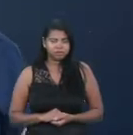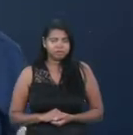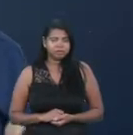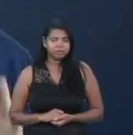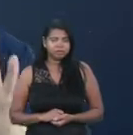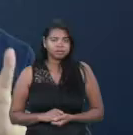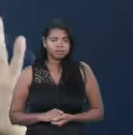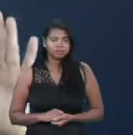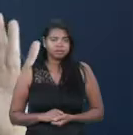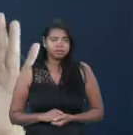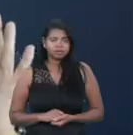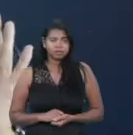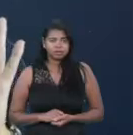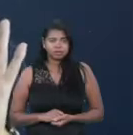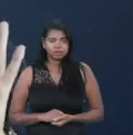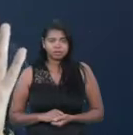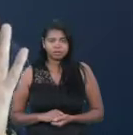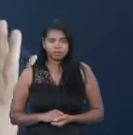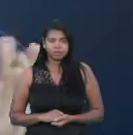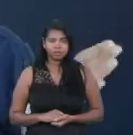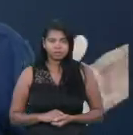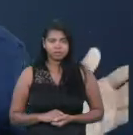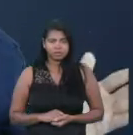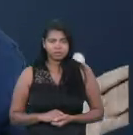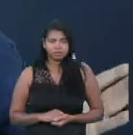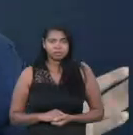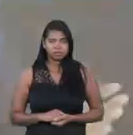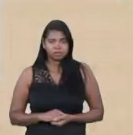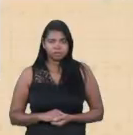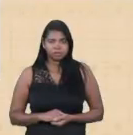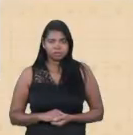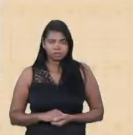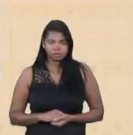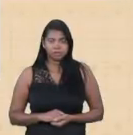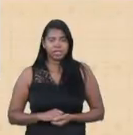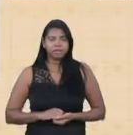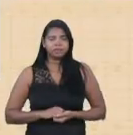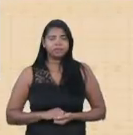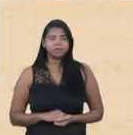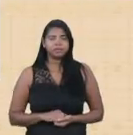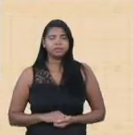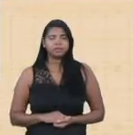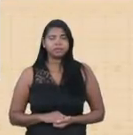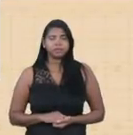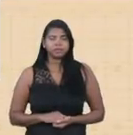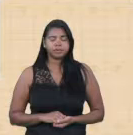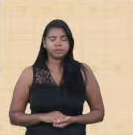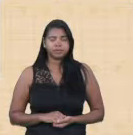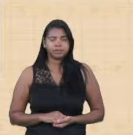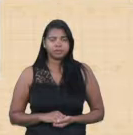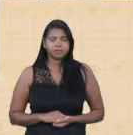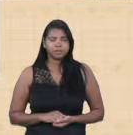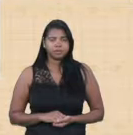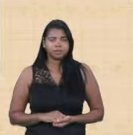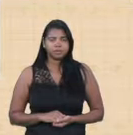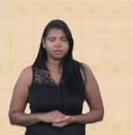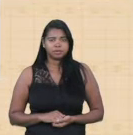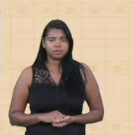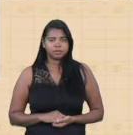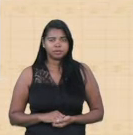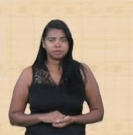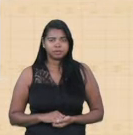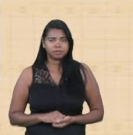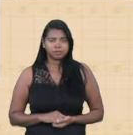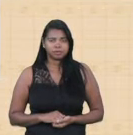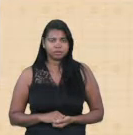cada uma das equações. Eu, particularmente, eu só paro por aí, não vou mentir para você. As outras equações são derivadas dela. Mas se você